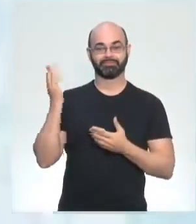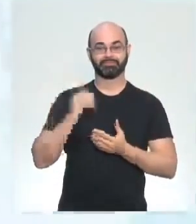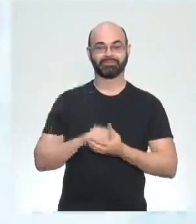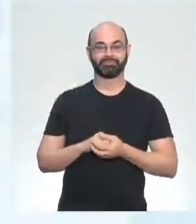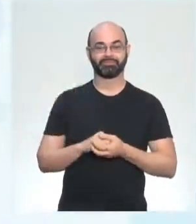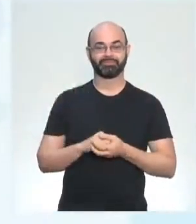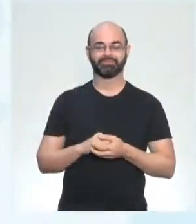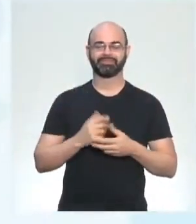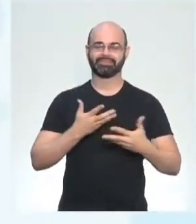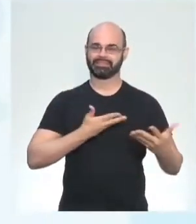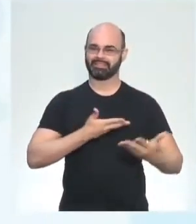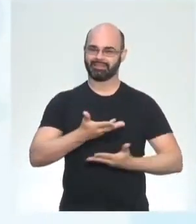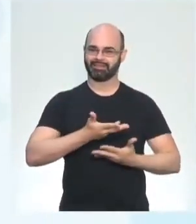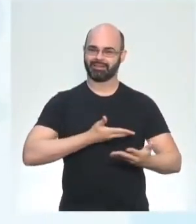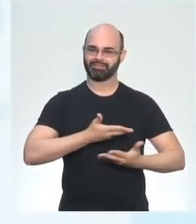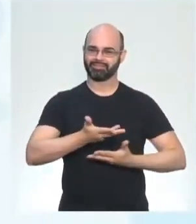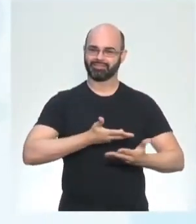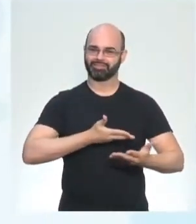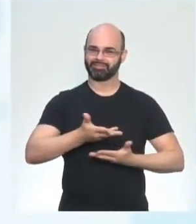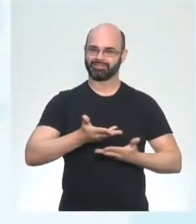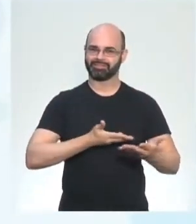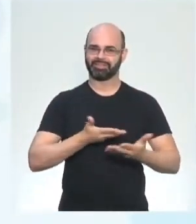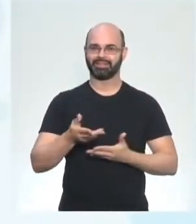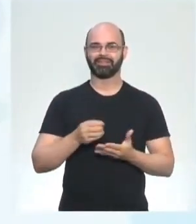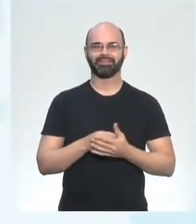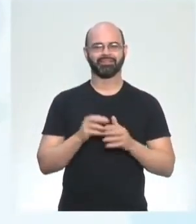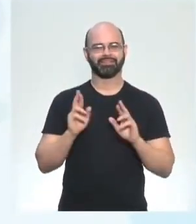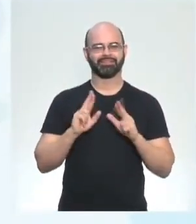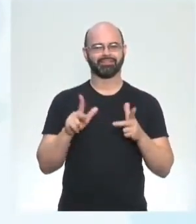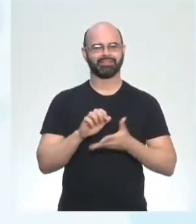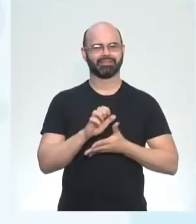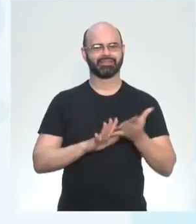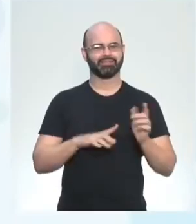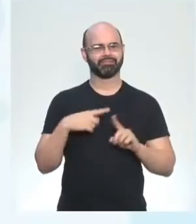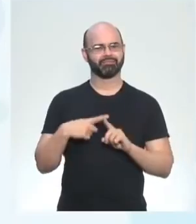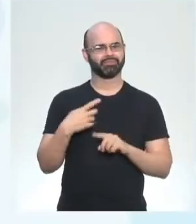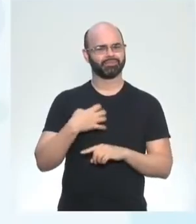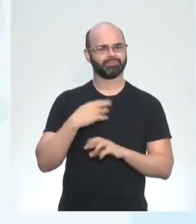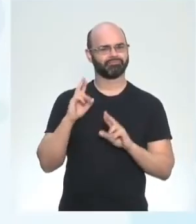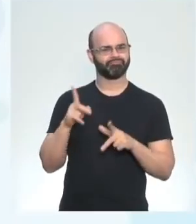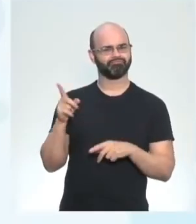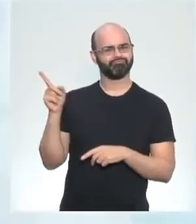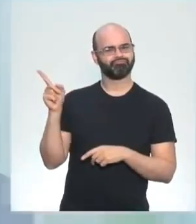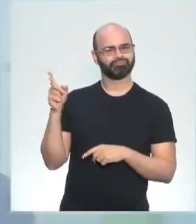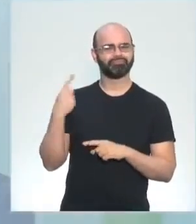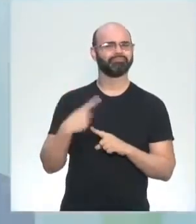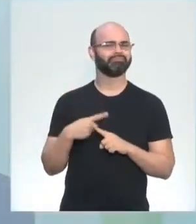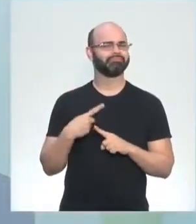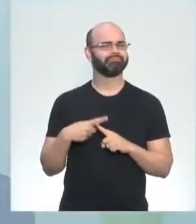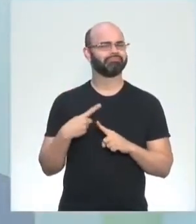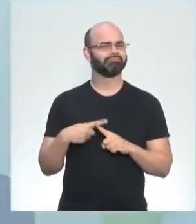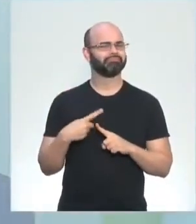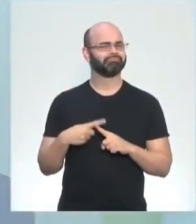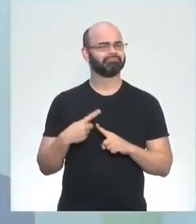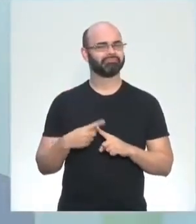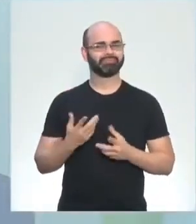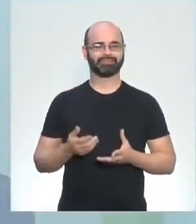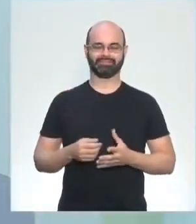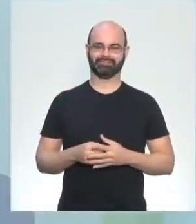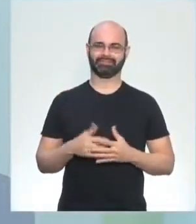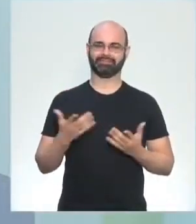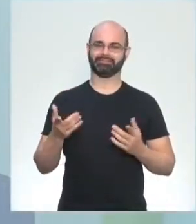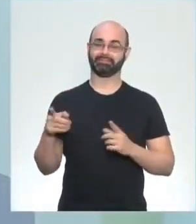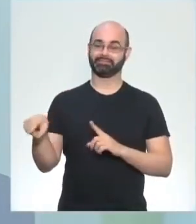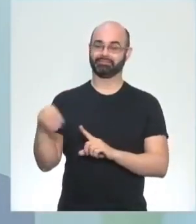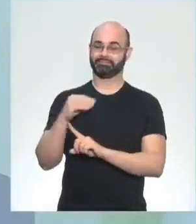Interatividade, tem até uma forma aí diferente, atividade, por que será então? E junto nessa aula, como moderadora,